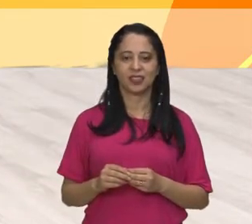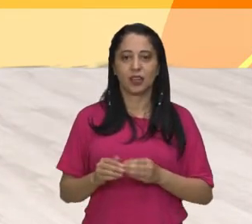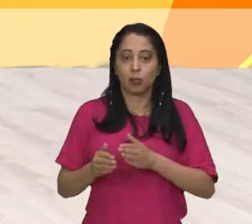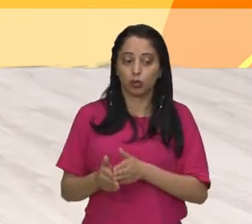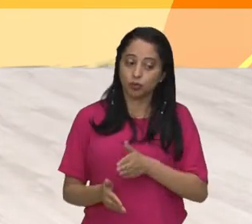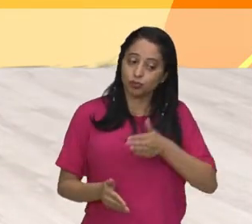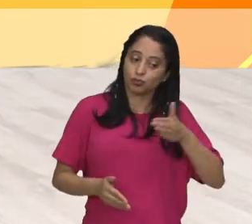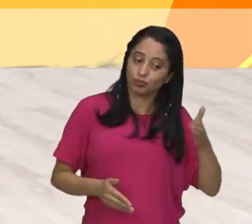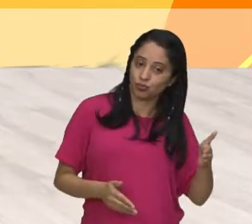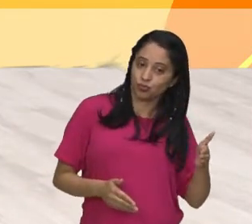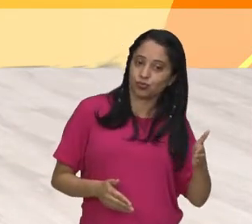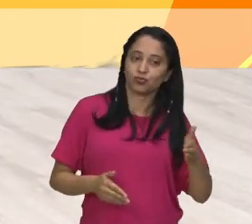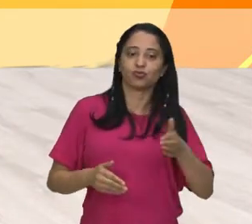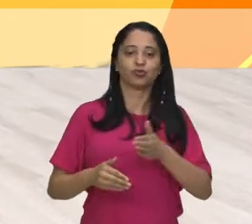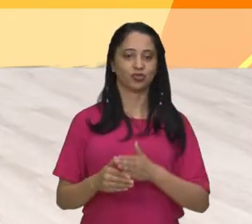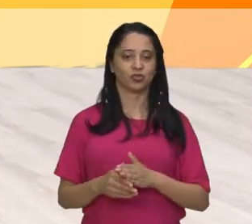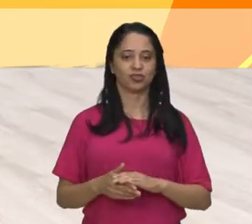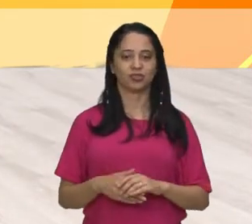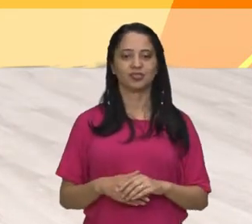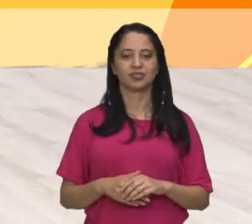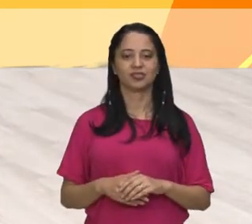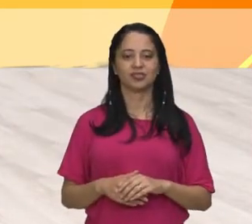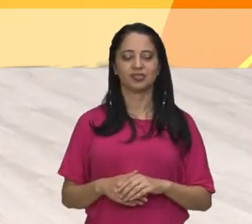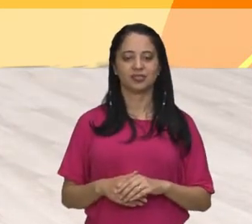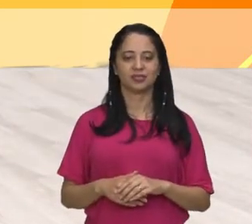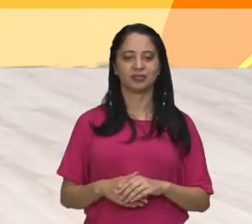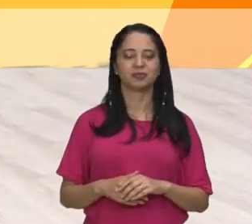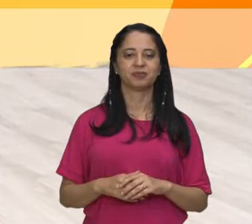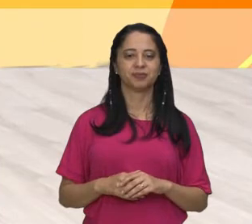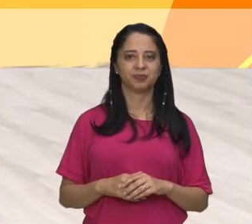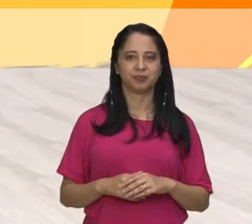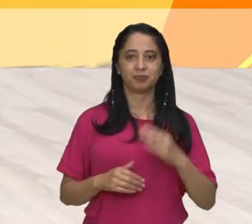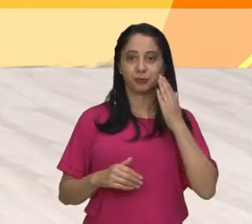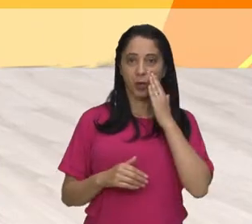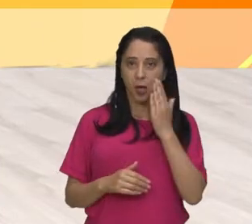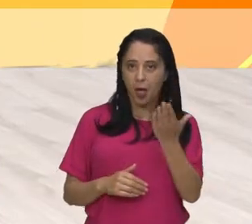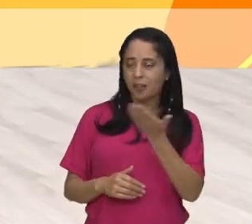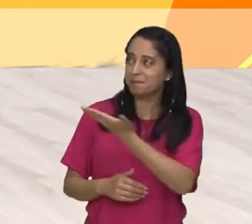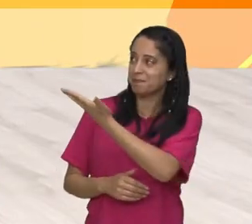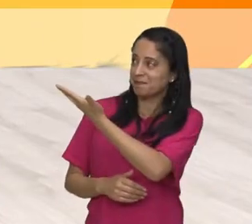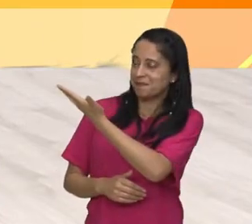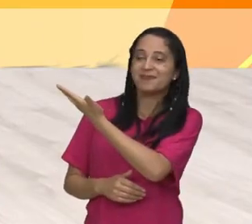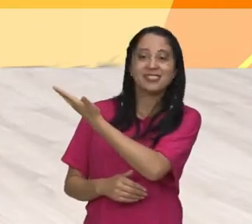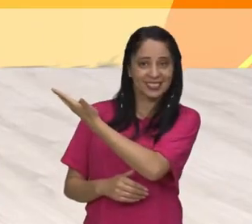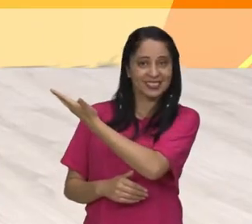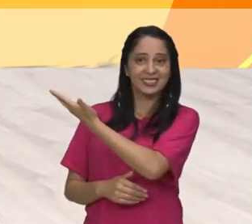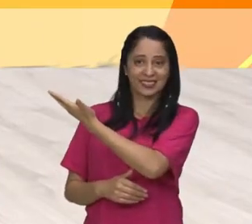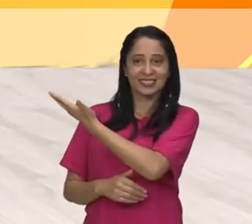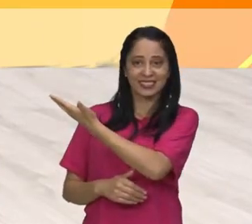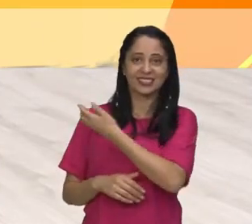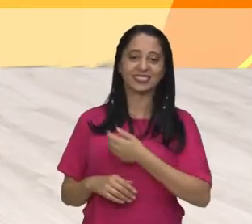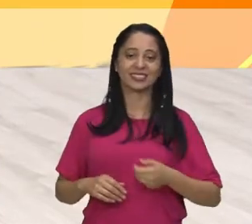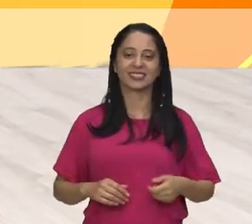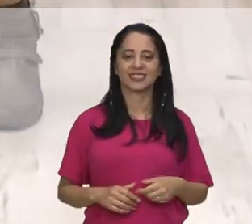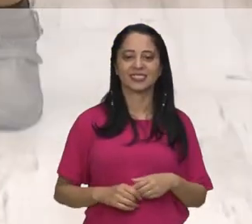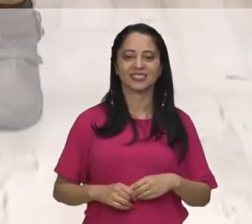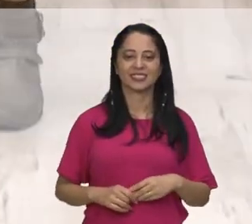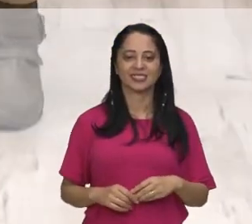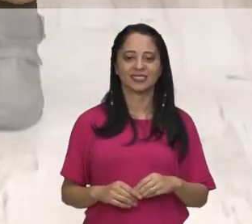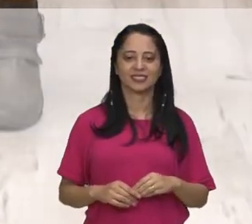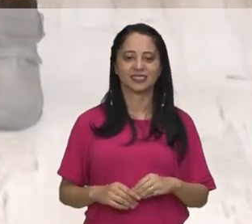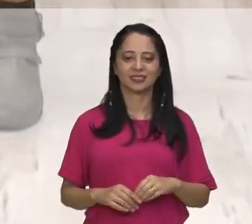perna, ó. Abri, juntei, abri, juntei, abri, juntei,